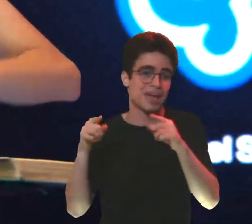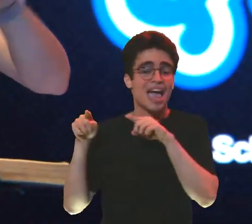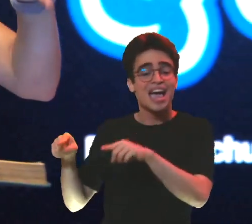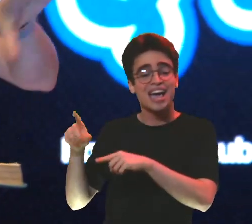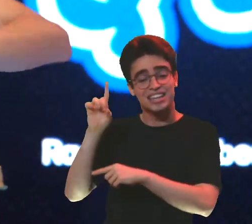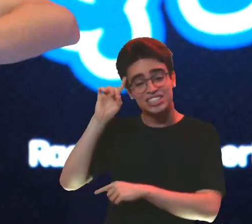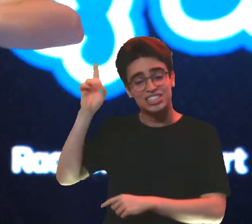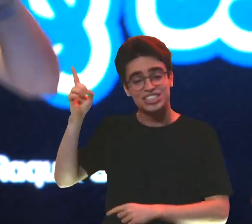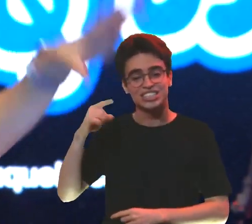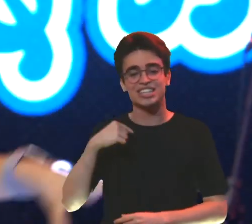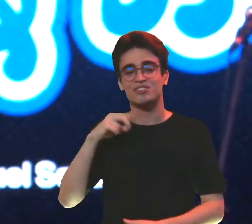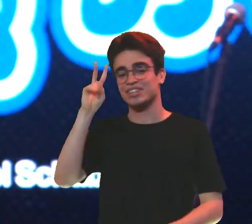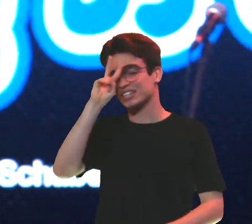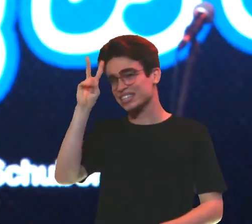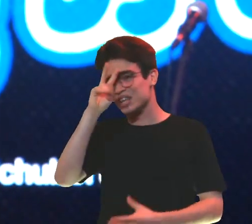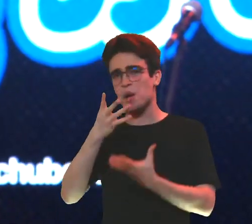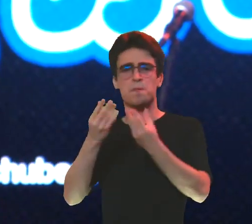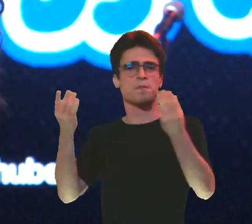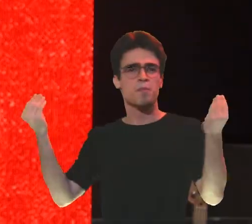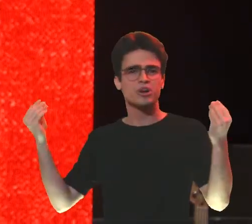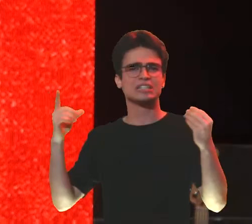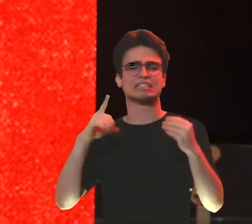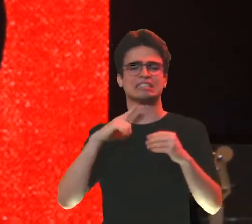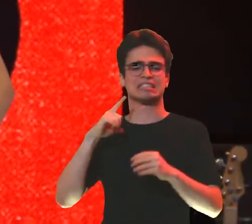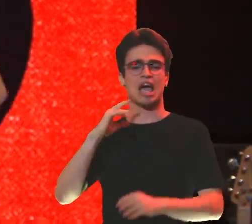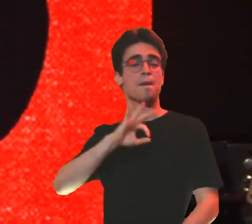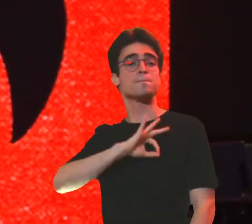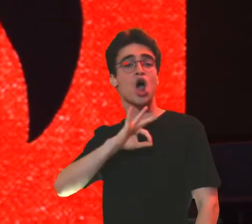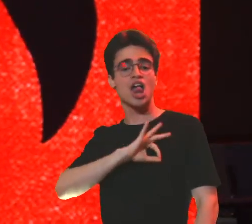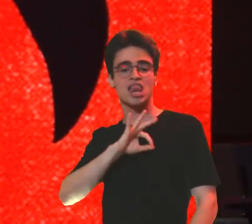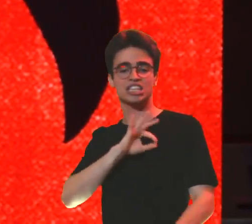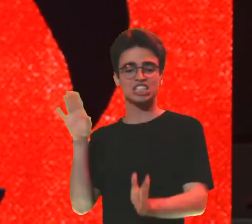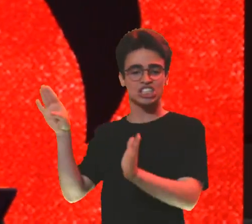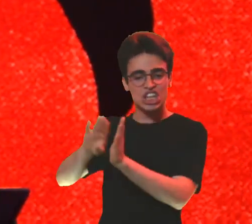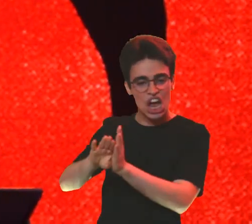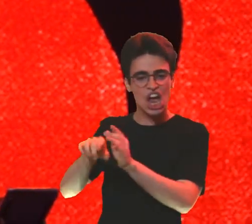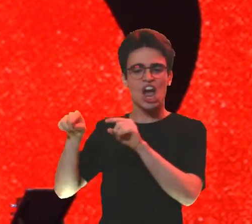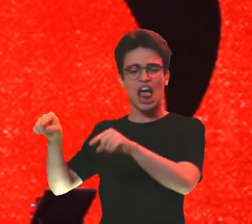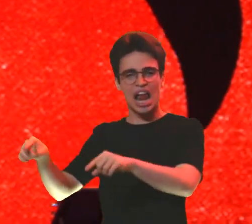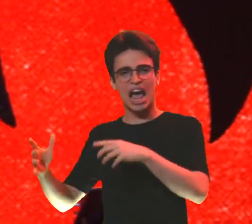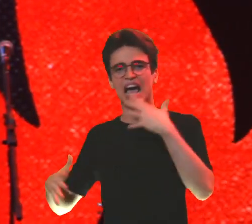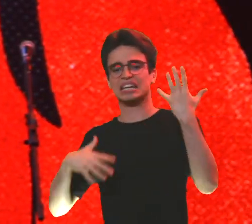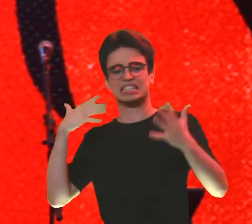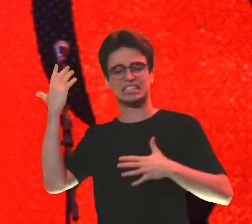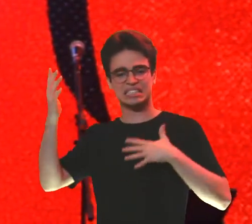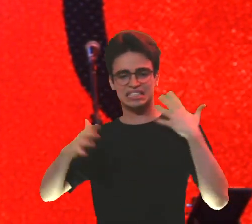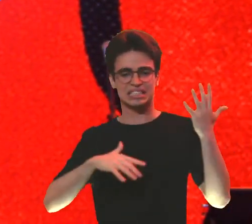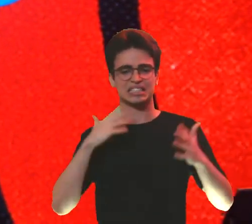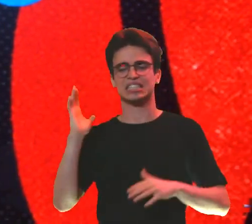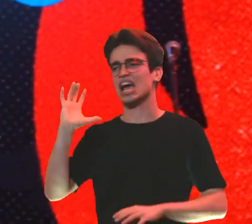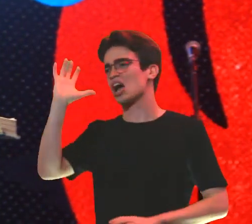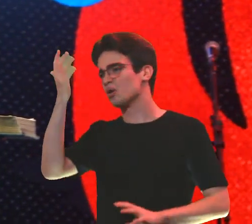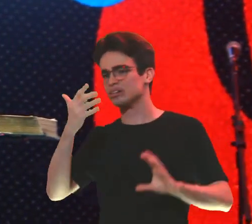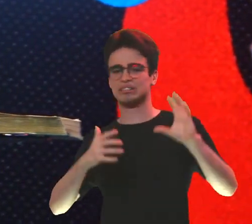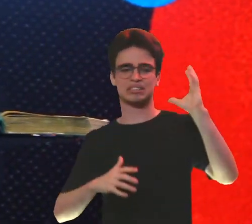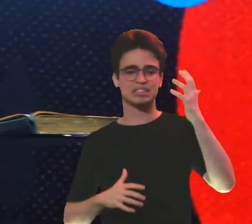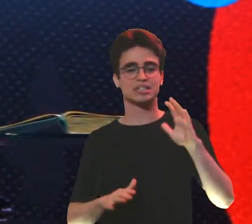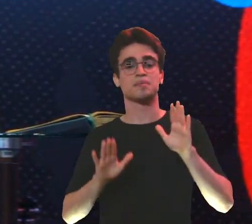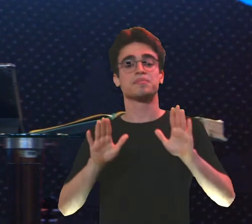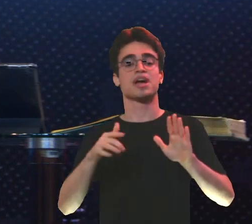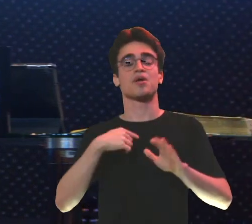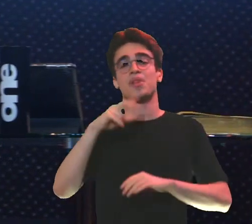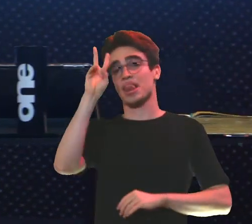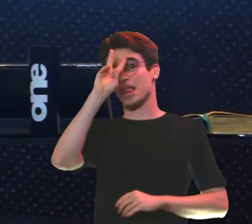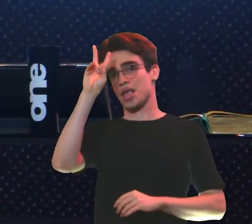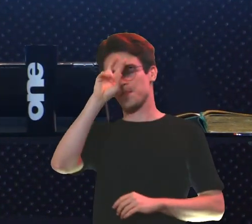naquele dia, eu lembro que assim, muita gente se machucou. A polícia chegou lá depois e aconteceu um monte de coisa. Mas eu lembro